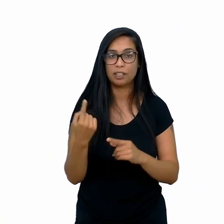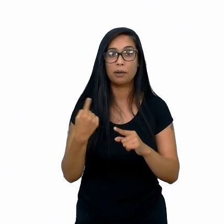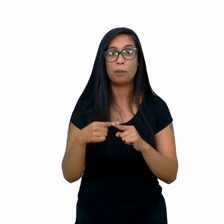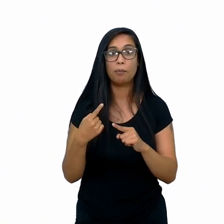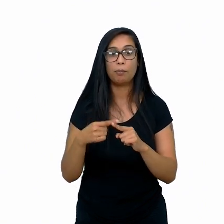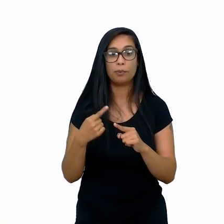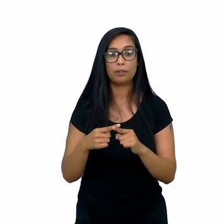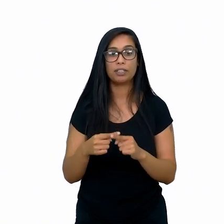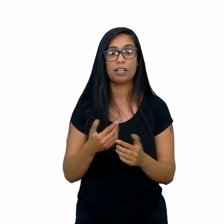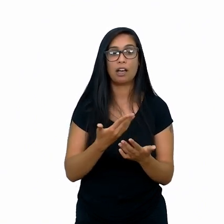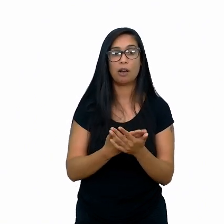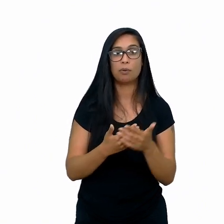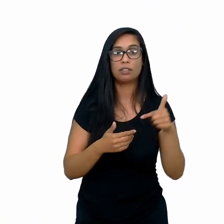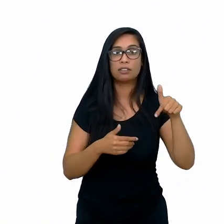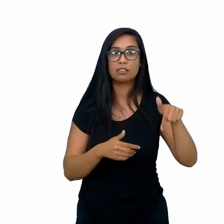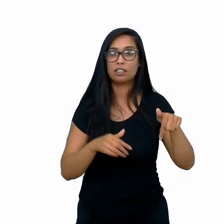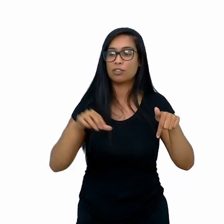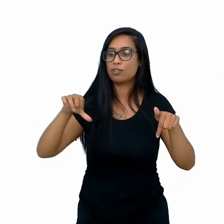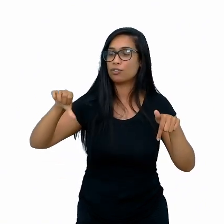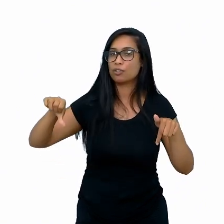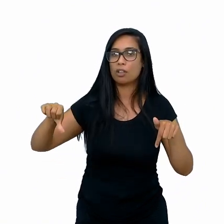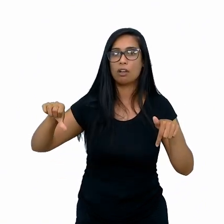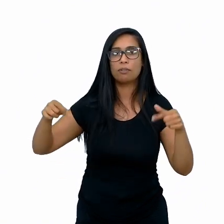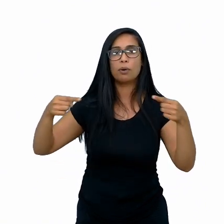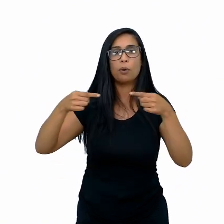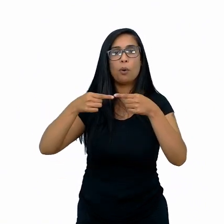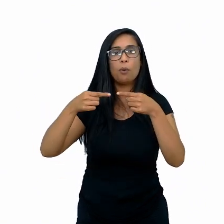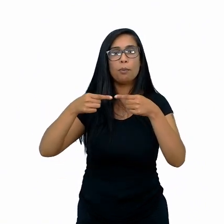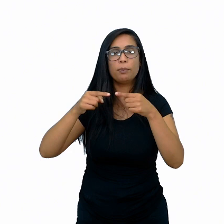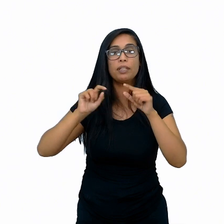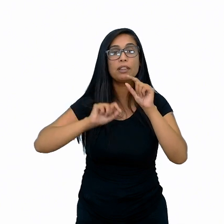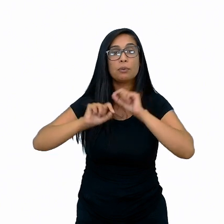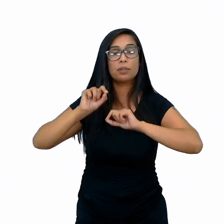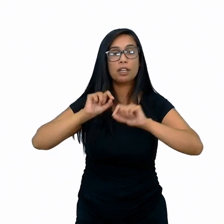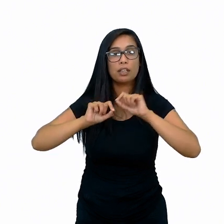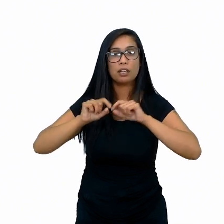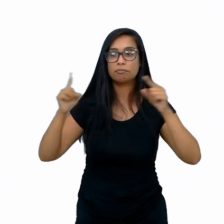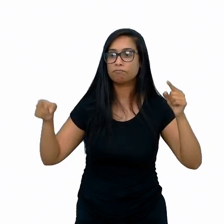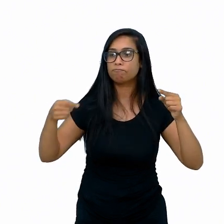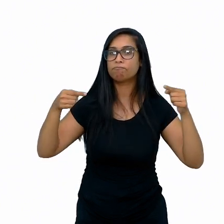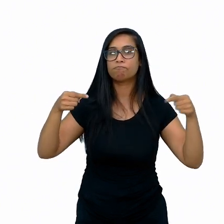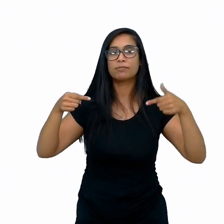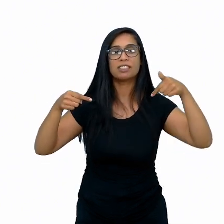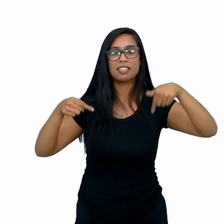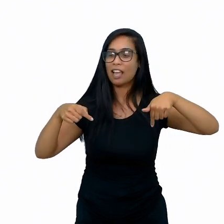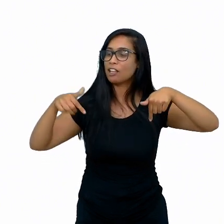aulas 7 e 9? O que elas têm em comum? Né?